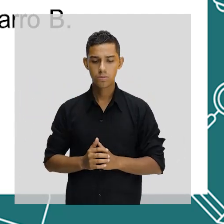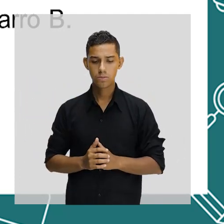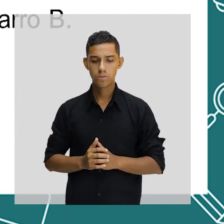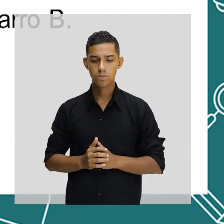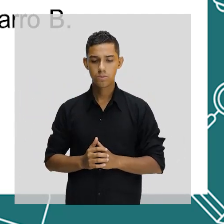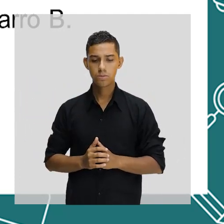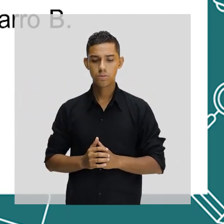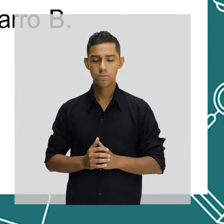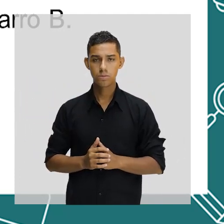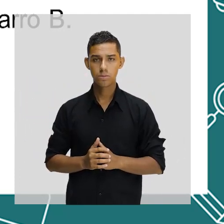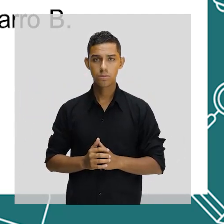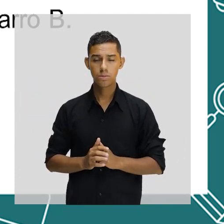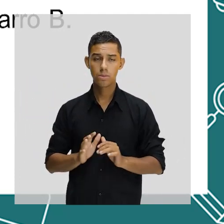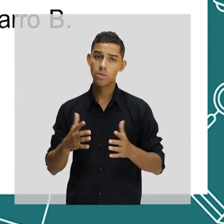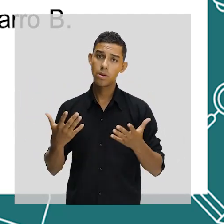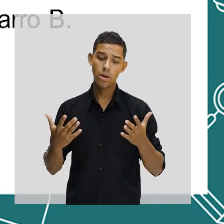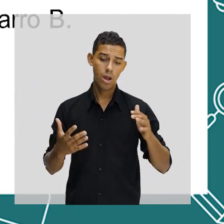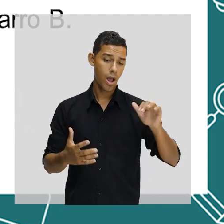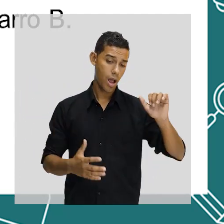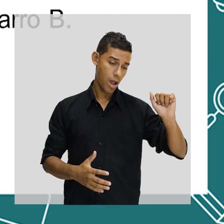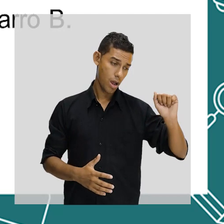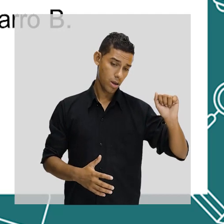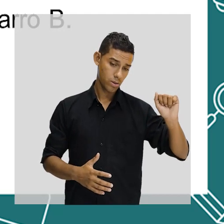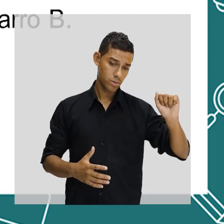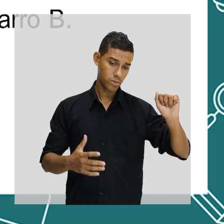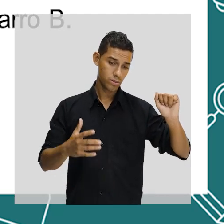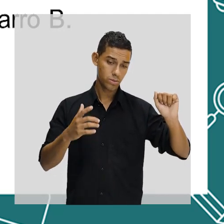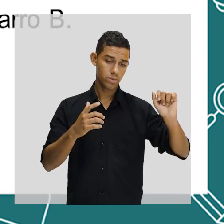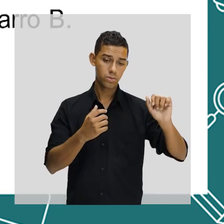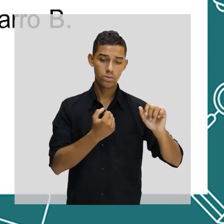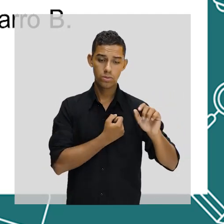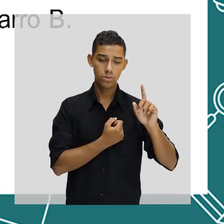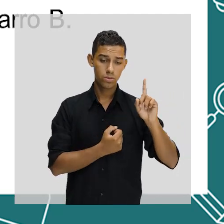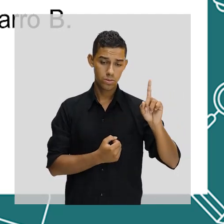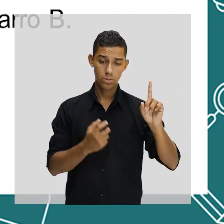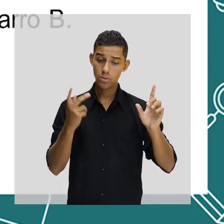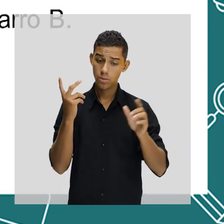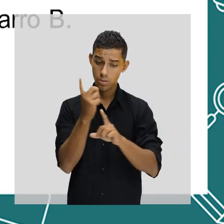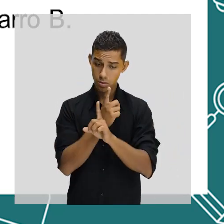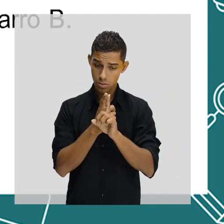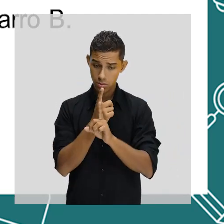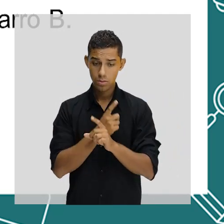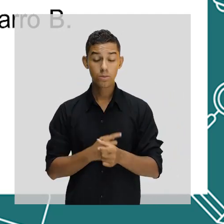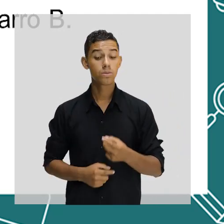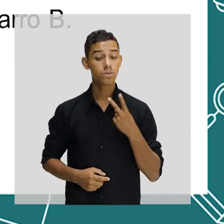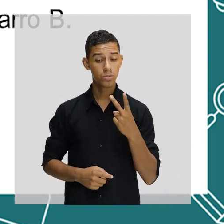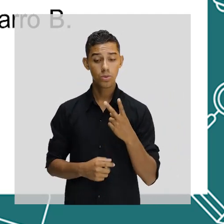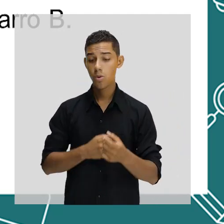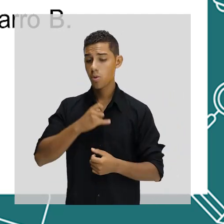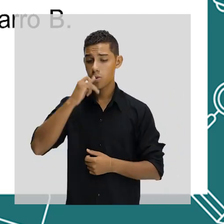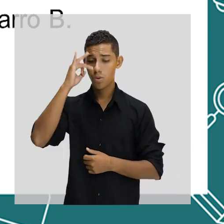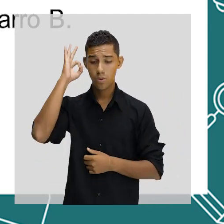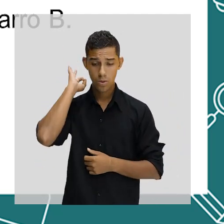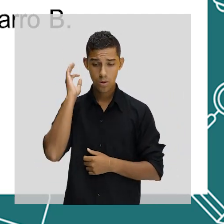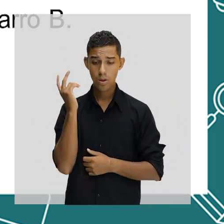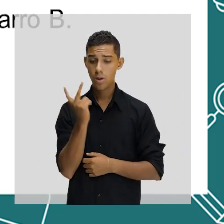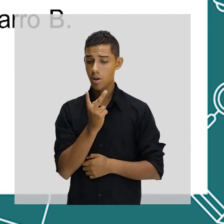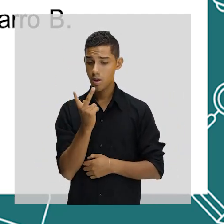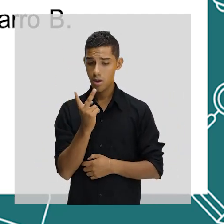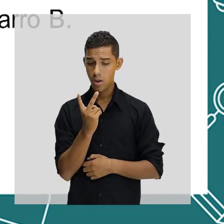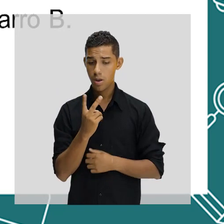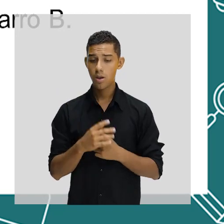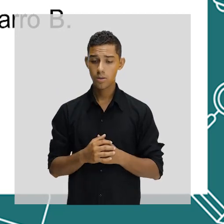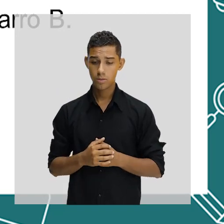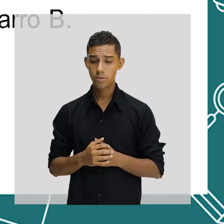distância entre eles está diminuindo. Então, a 1 é falsa. 2. A velocidade relativa entre os carros